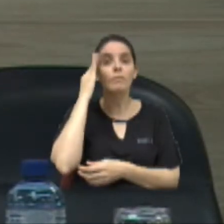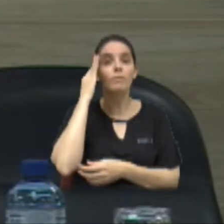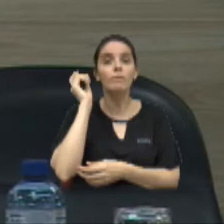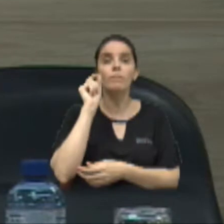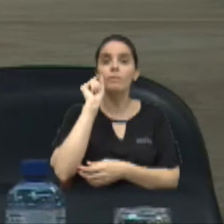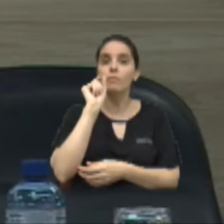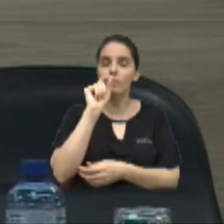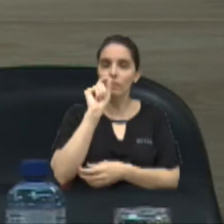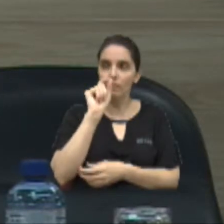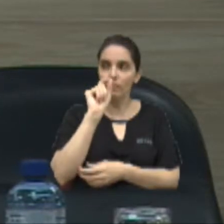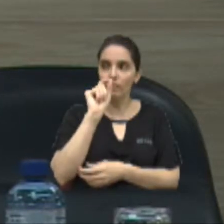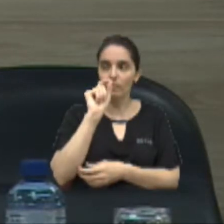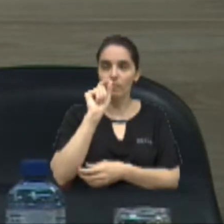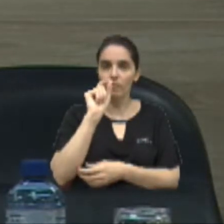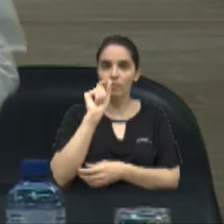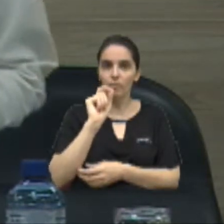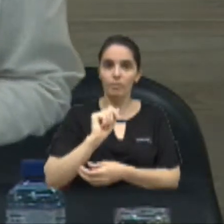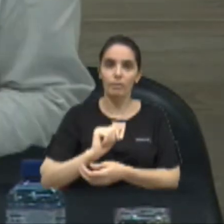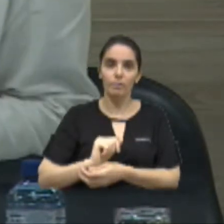foi